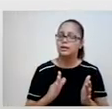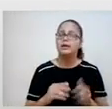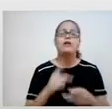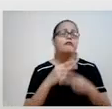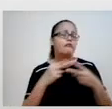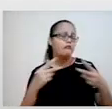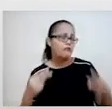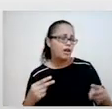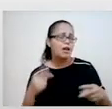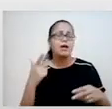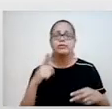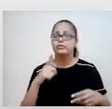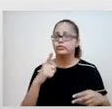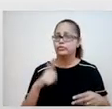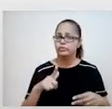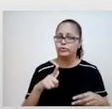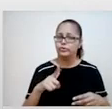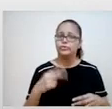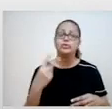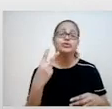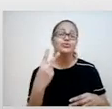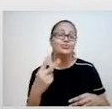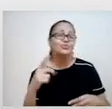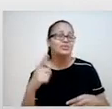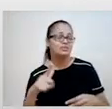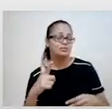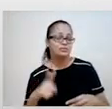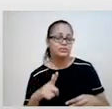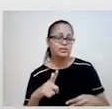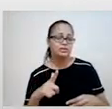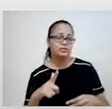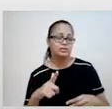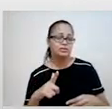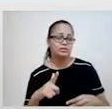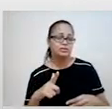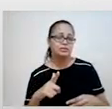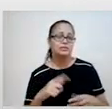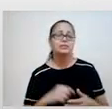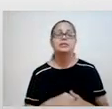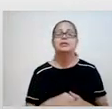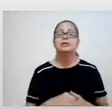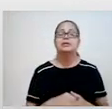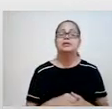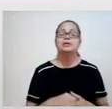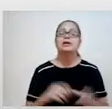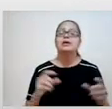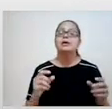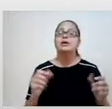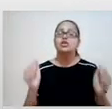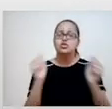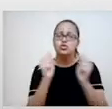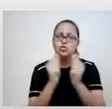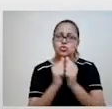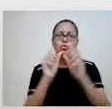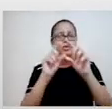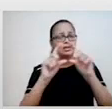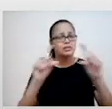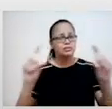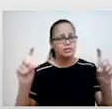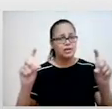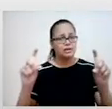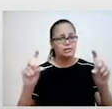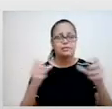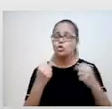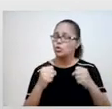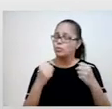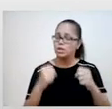coisa duas vezes. Então, esses conectores, eles fazem com que ligue as palavras sem precisar, ligue as frases, os trechos, sem precisar ficar